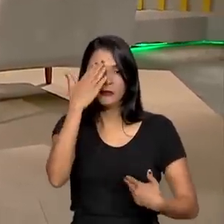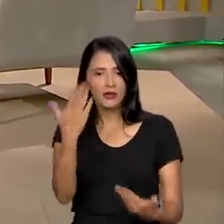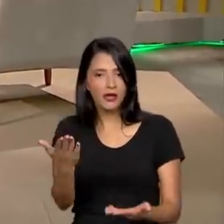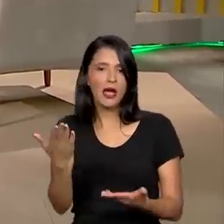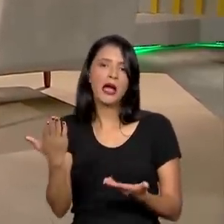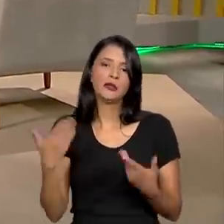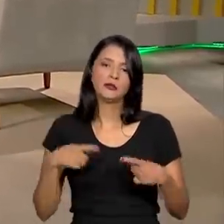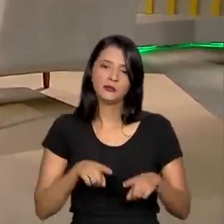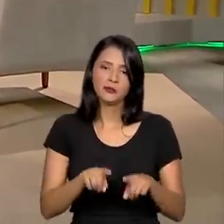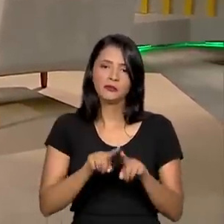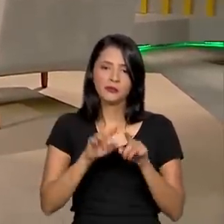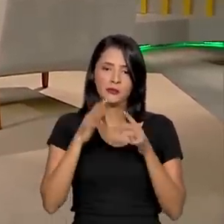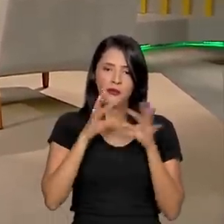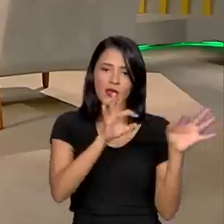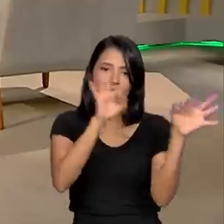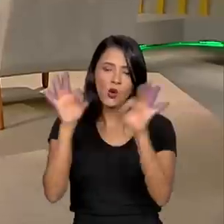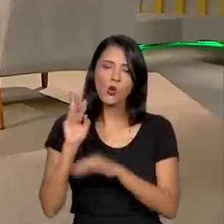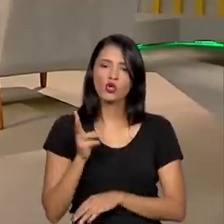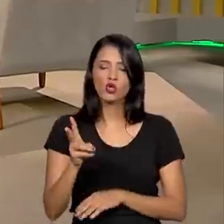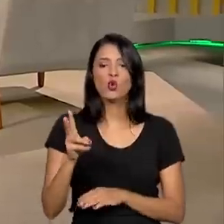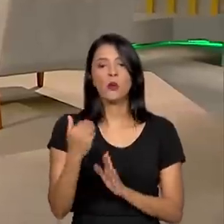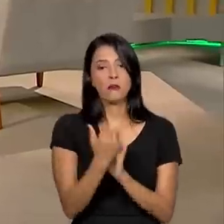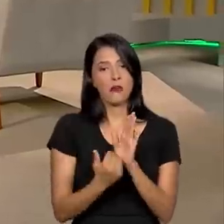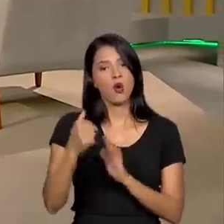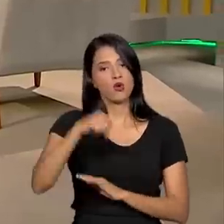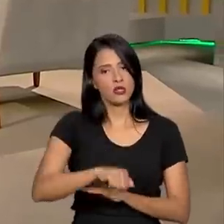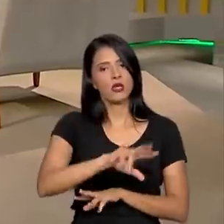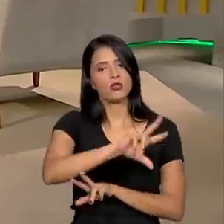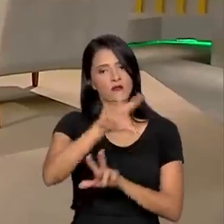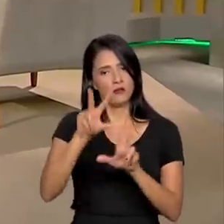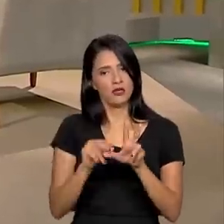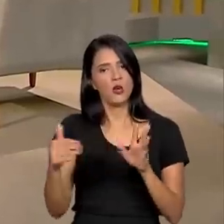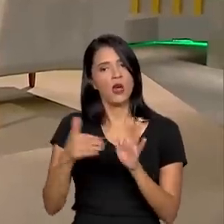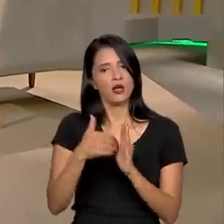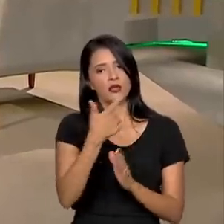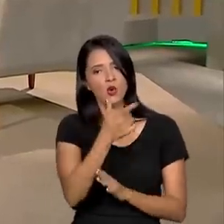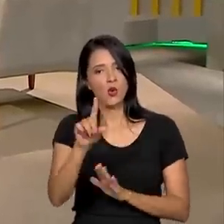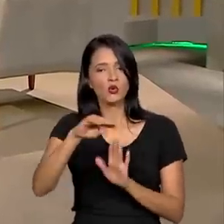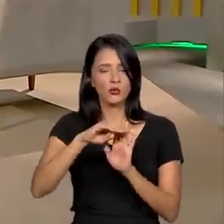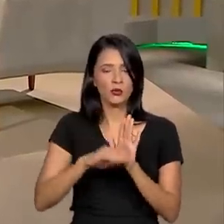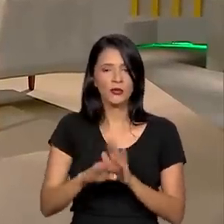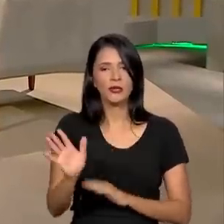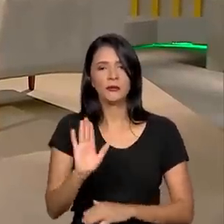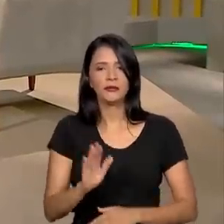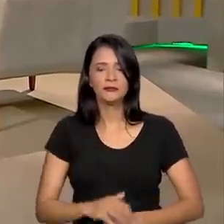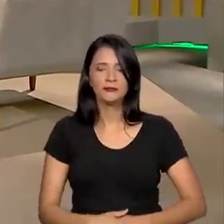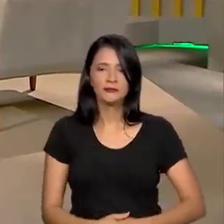companhia e o Brasil continua em pauta aqui na TV Brasil. Até o próximo programa.